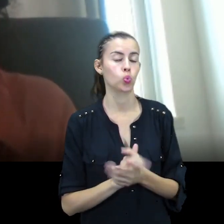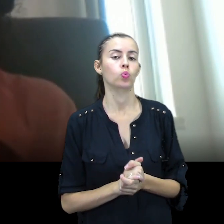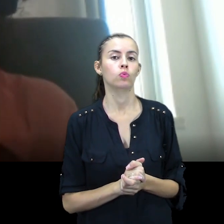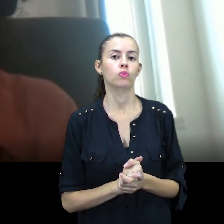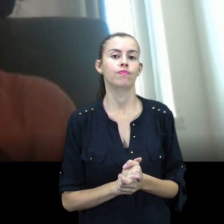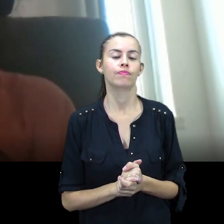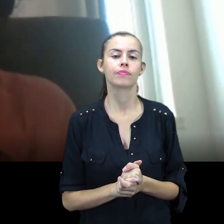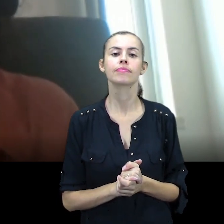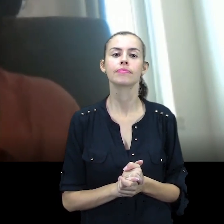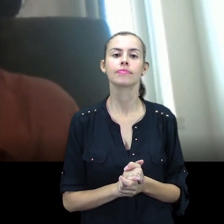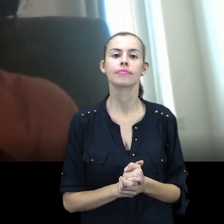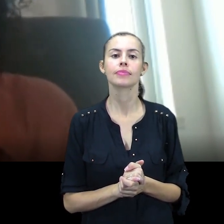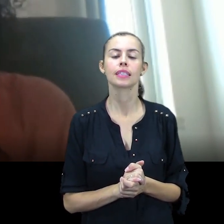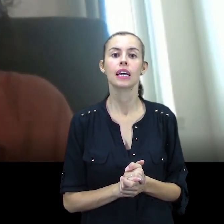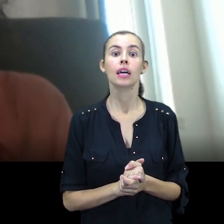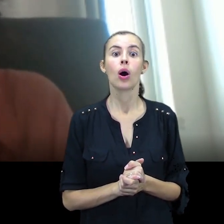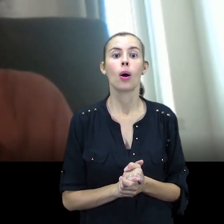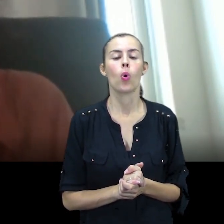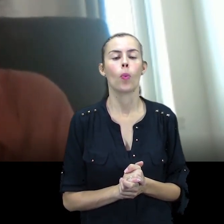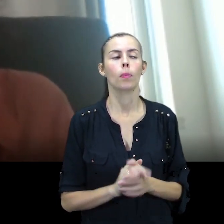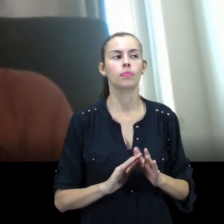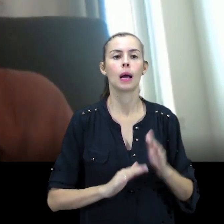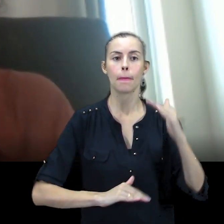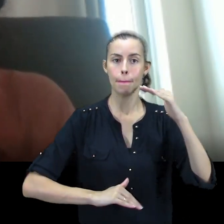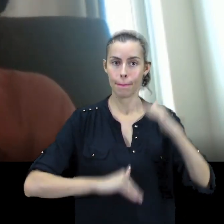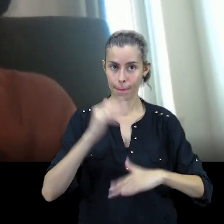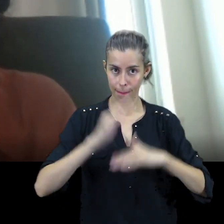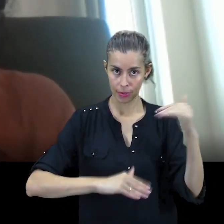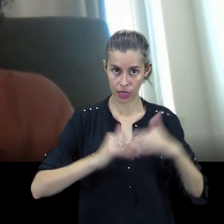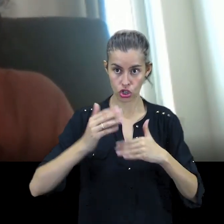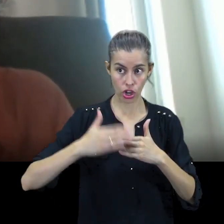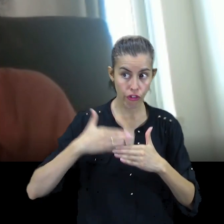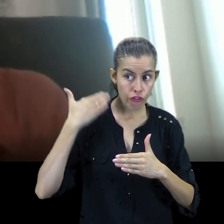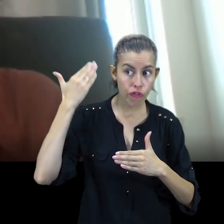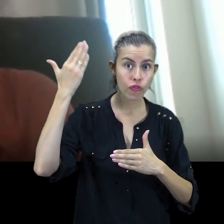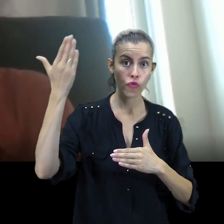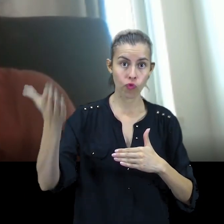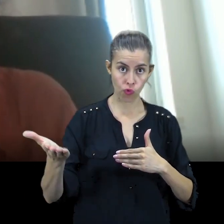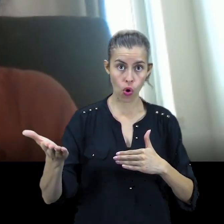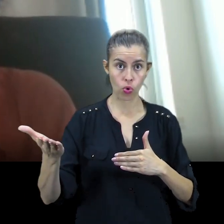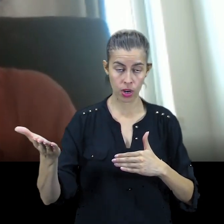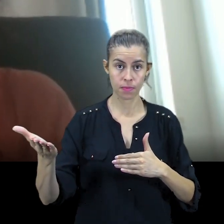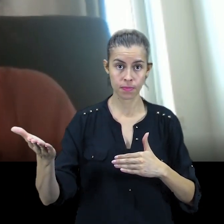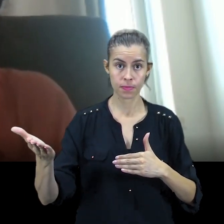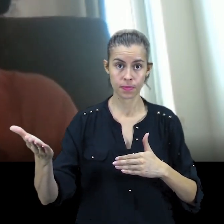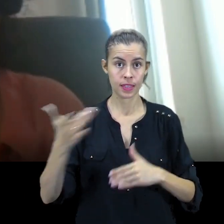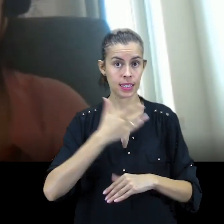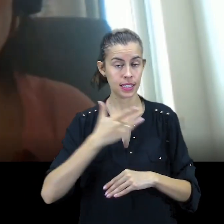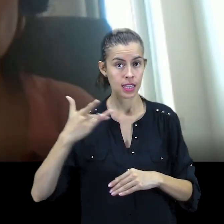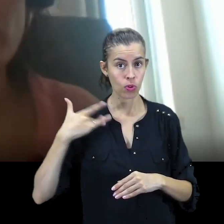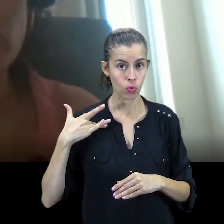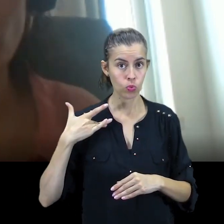por exemplo, a gente tem um hospital universitário aqui. Aí, o estudante de nutrição, ele tem uma parte de carga horária dele